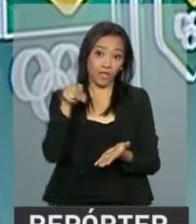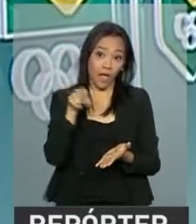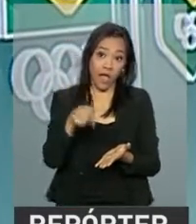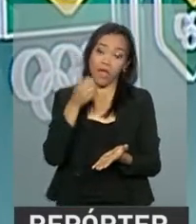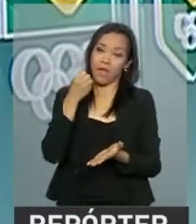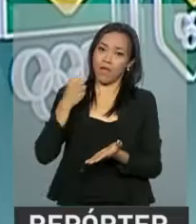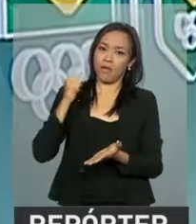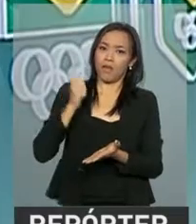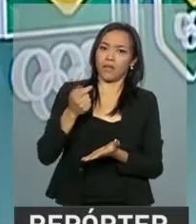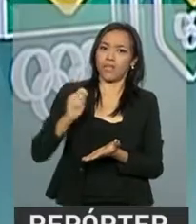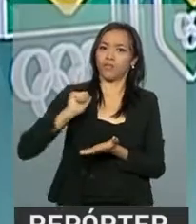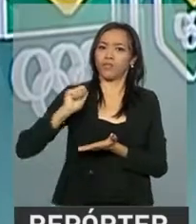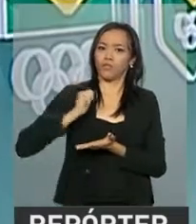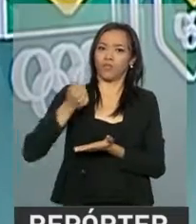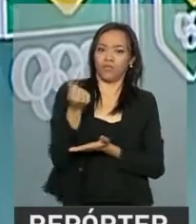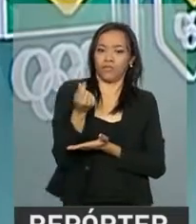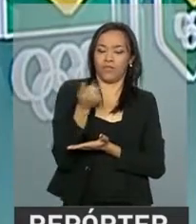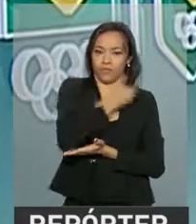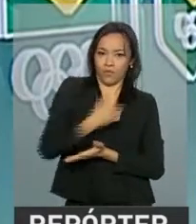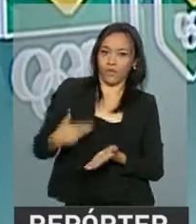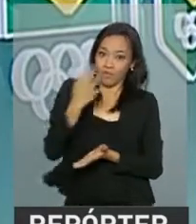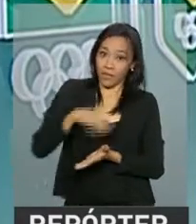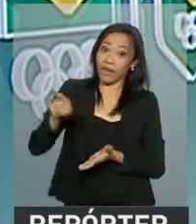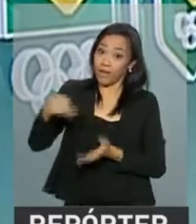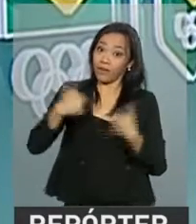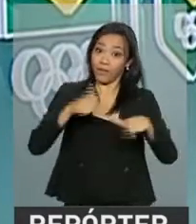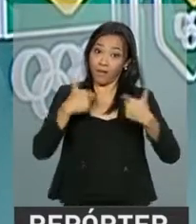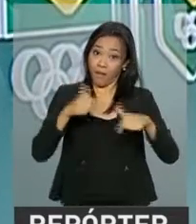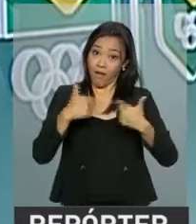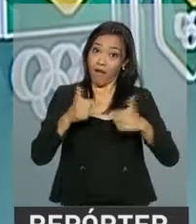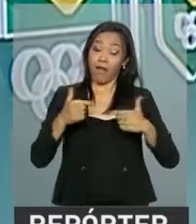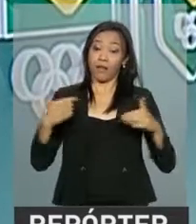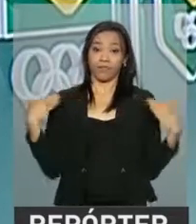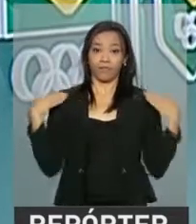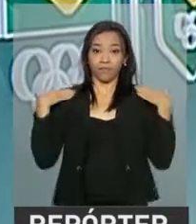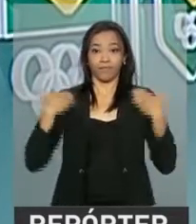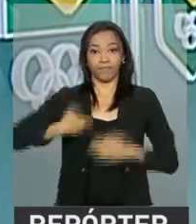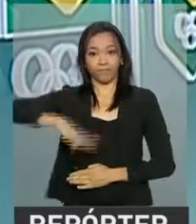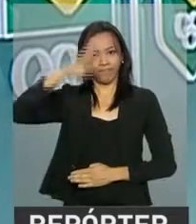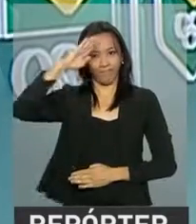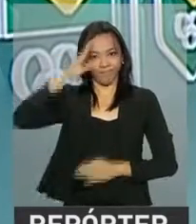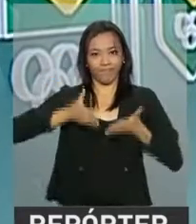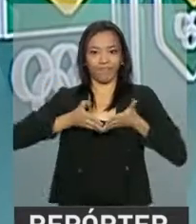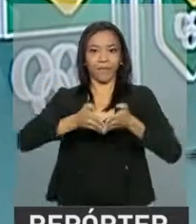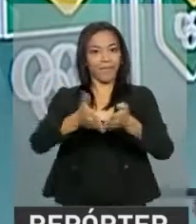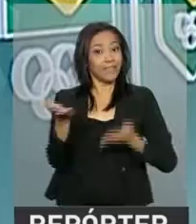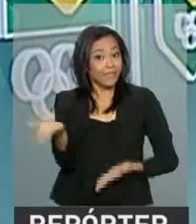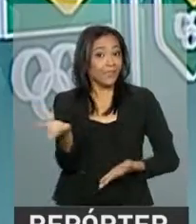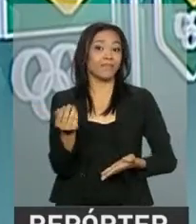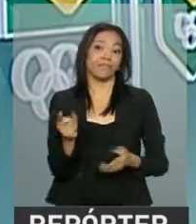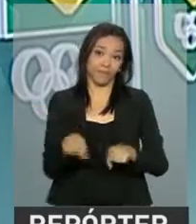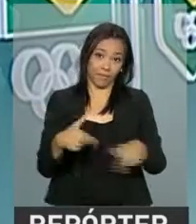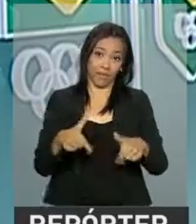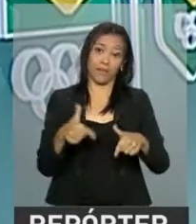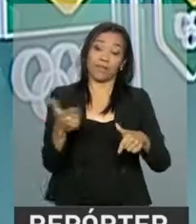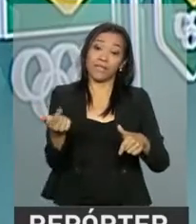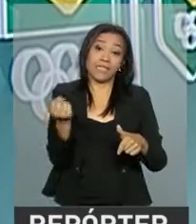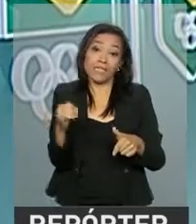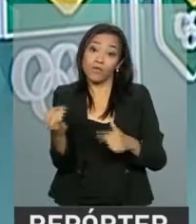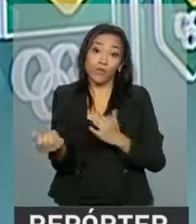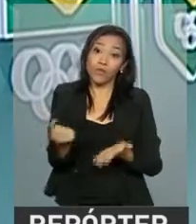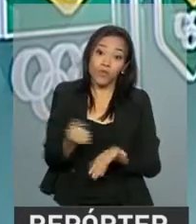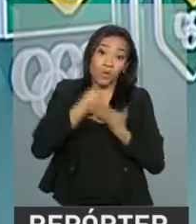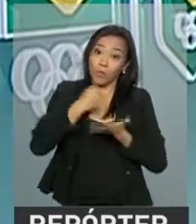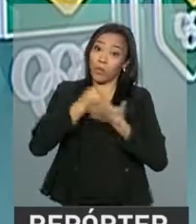atleta bolsa pódio e é sargento da Marinha, reconheceu esse apoio do governo, disse que sem ele talvez não tivesse também conseguido voltar